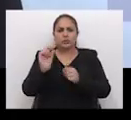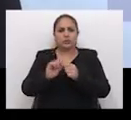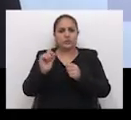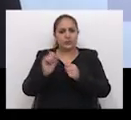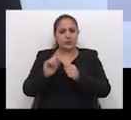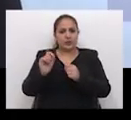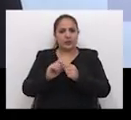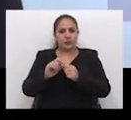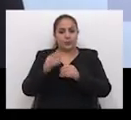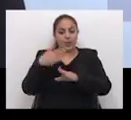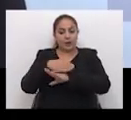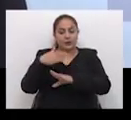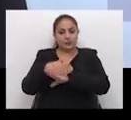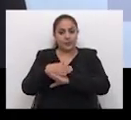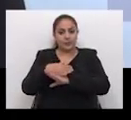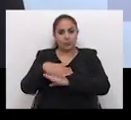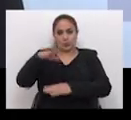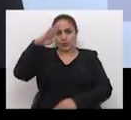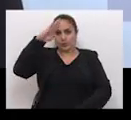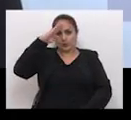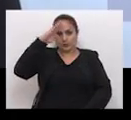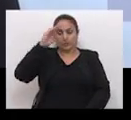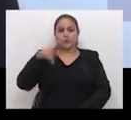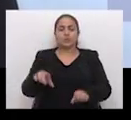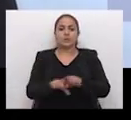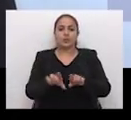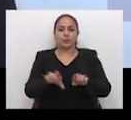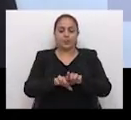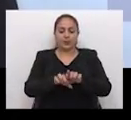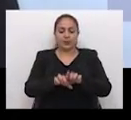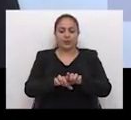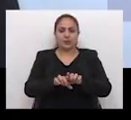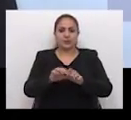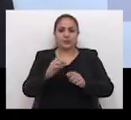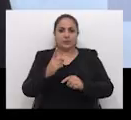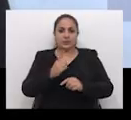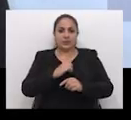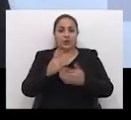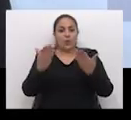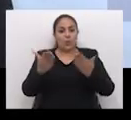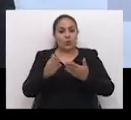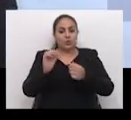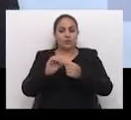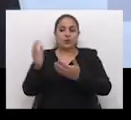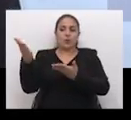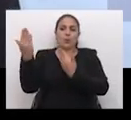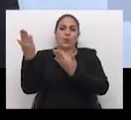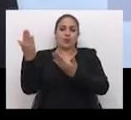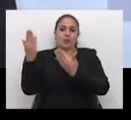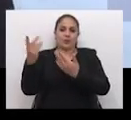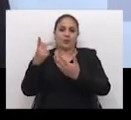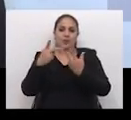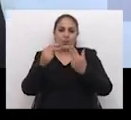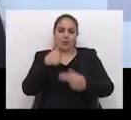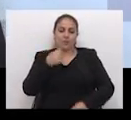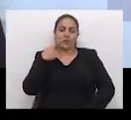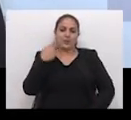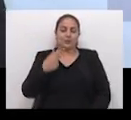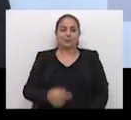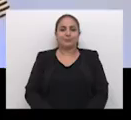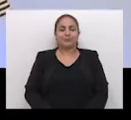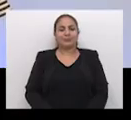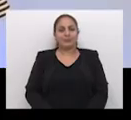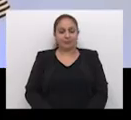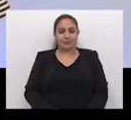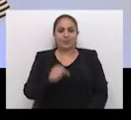serviram, aos reservistas que fizeram por merecer hoje fazer uma homenagem como vereador nessa